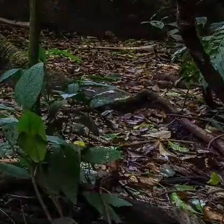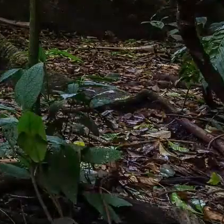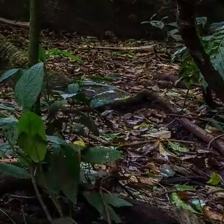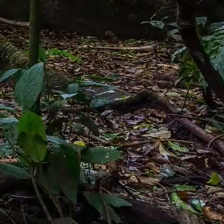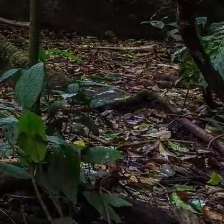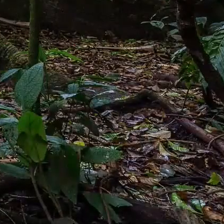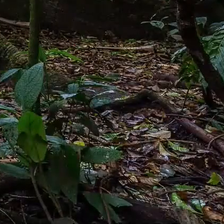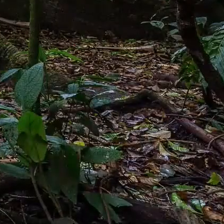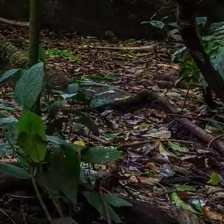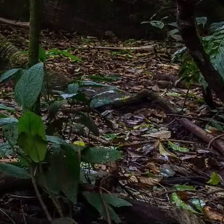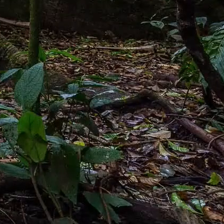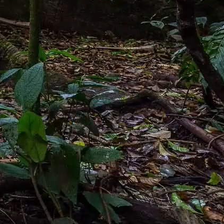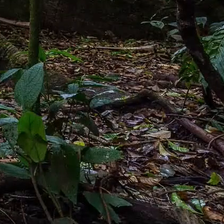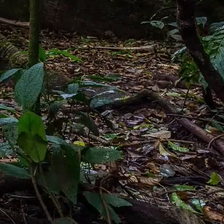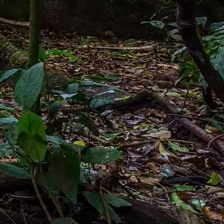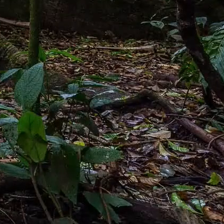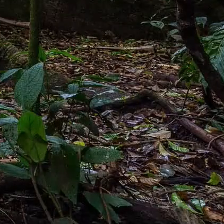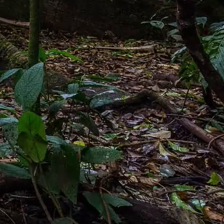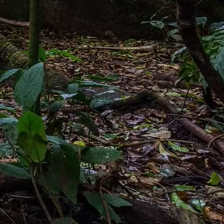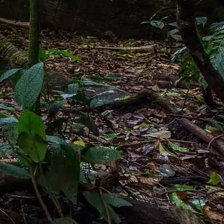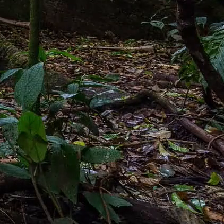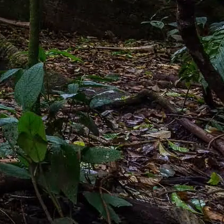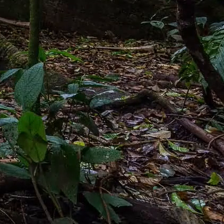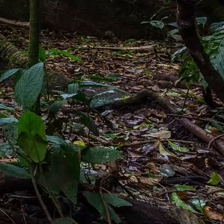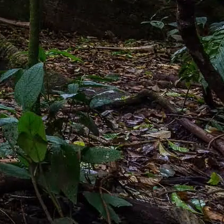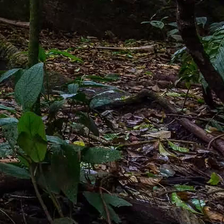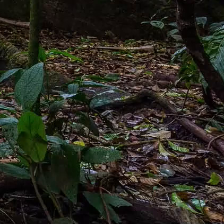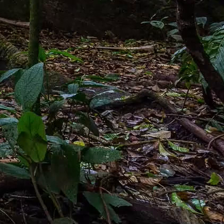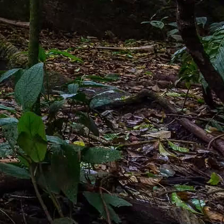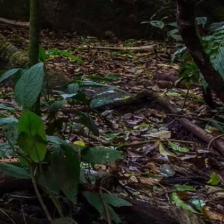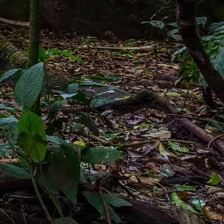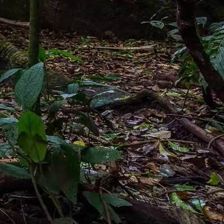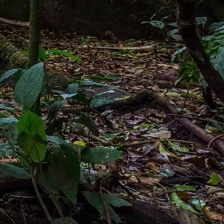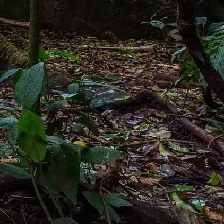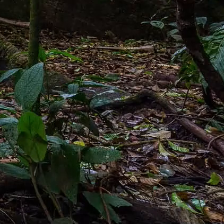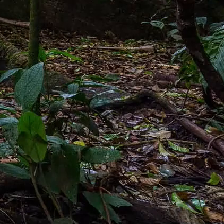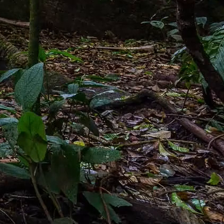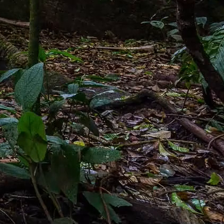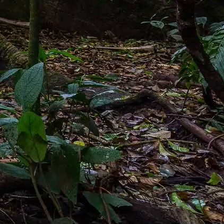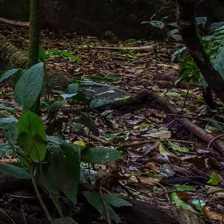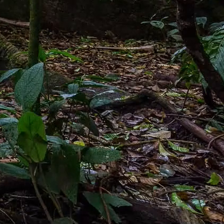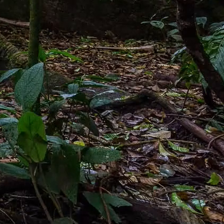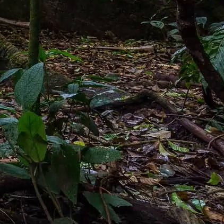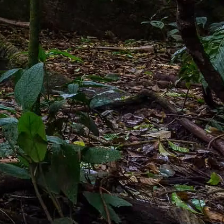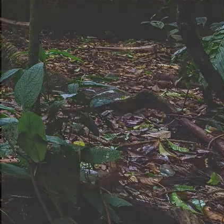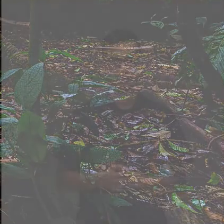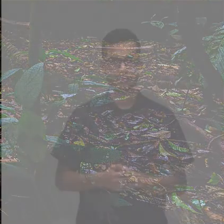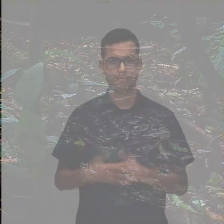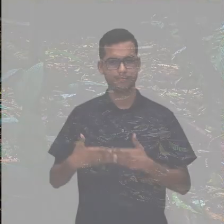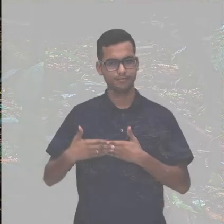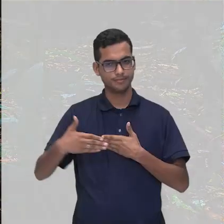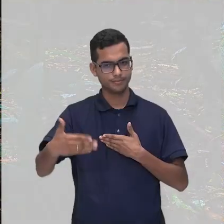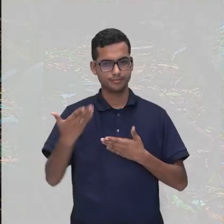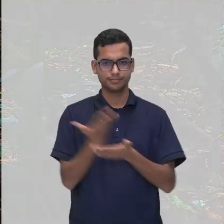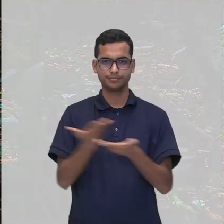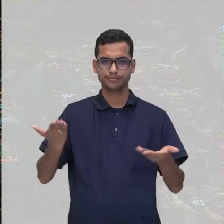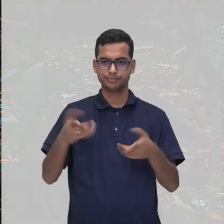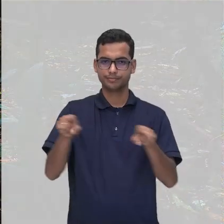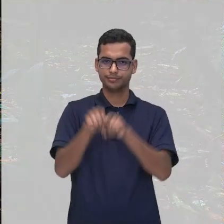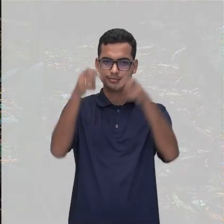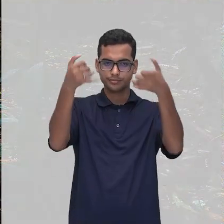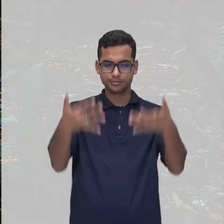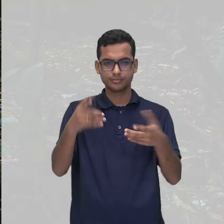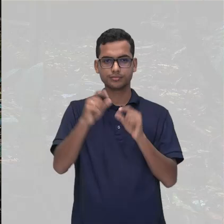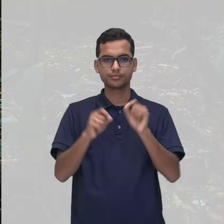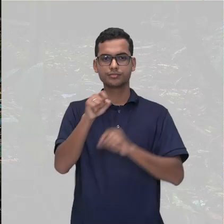Muito bem, então vamos iniciar a nossa aula, né, falando aí sobre as características da nossa região,